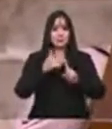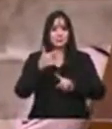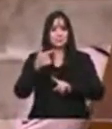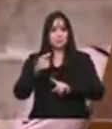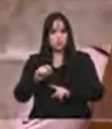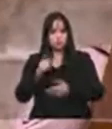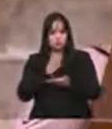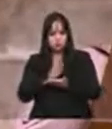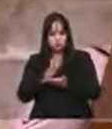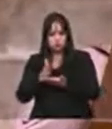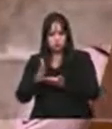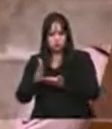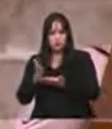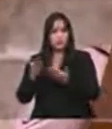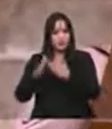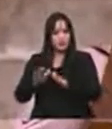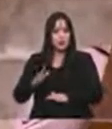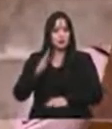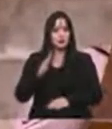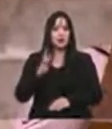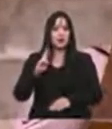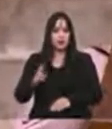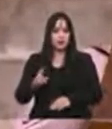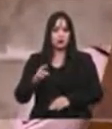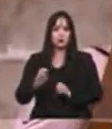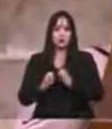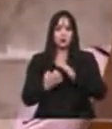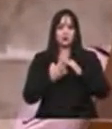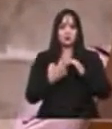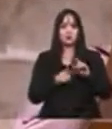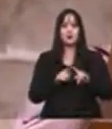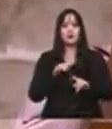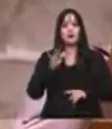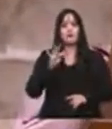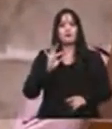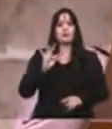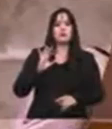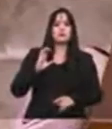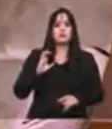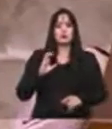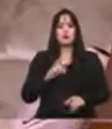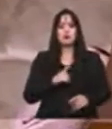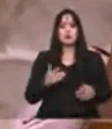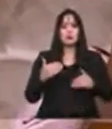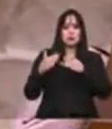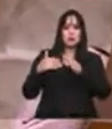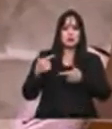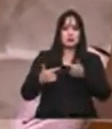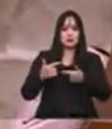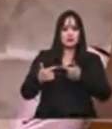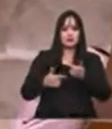contrato a ser analisado foi firmado pela BR Distribuidora e FTC, Cardes Processamento e Serviços